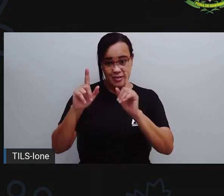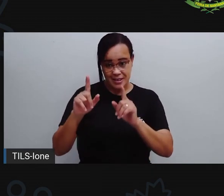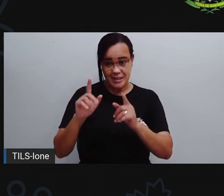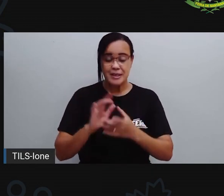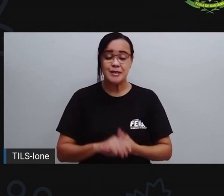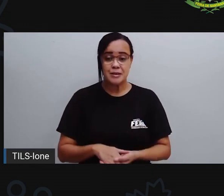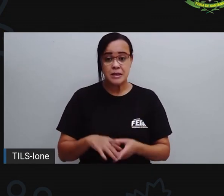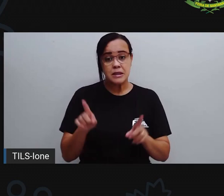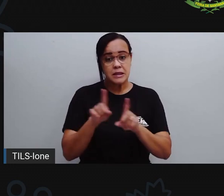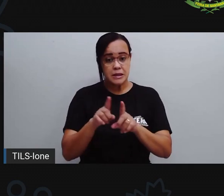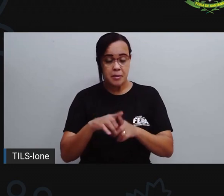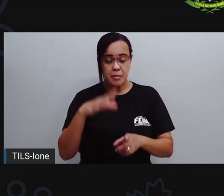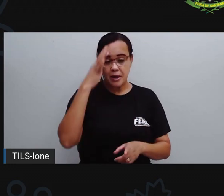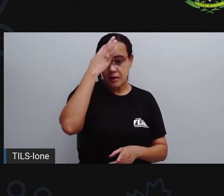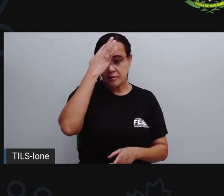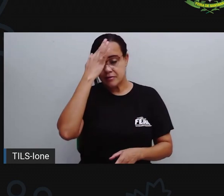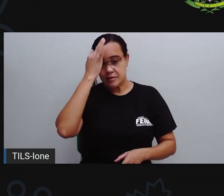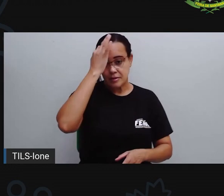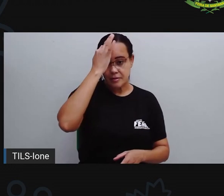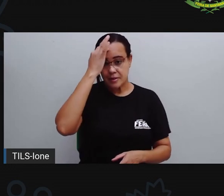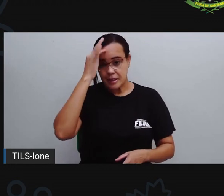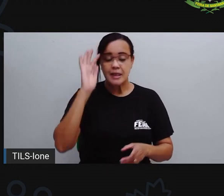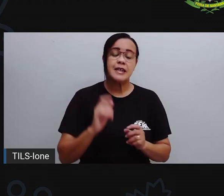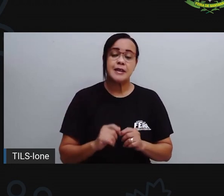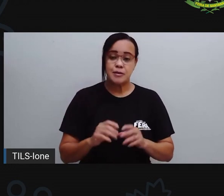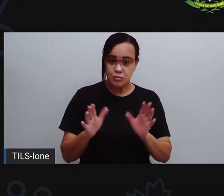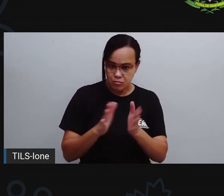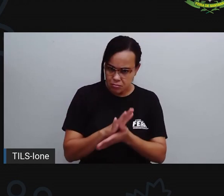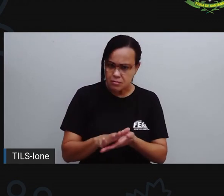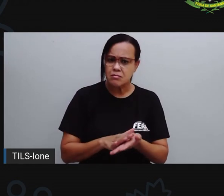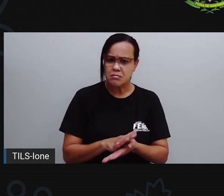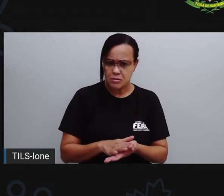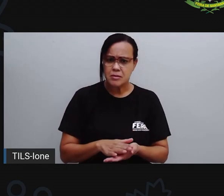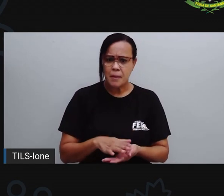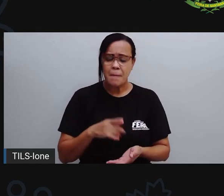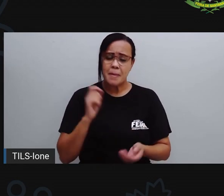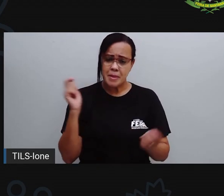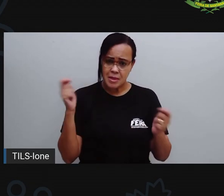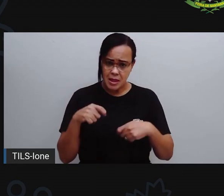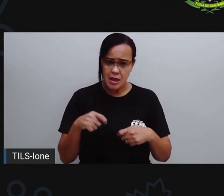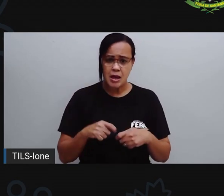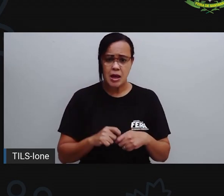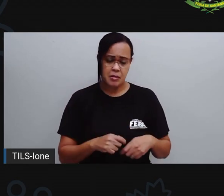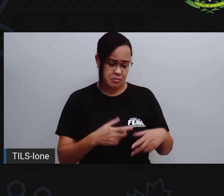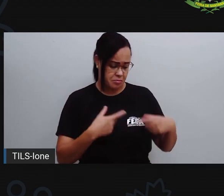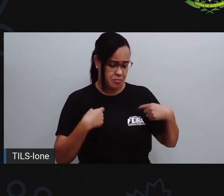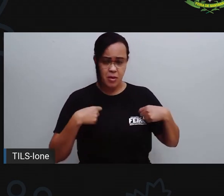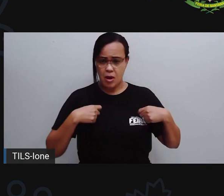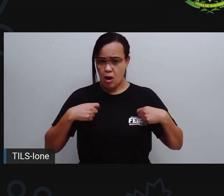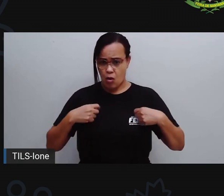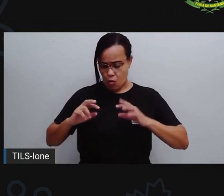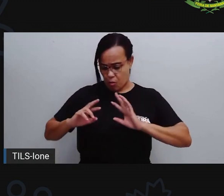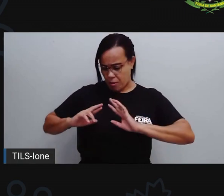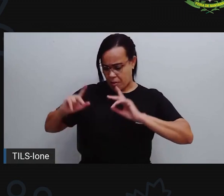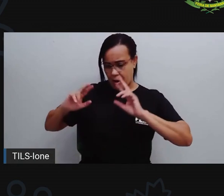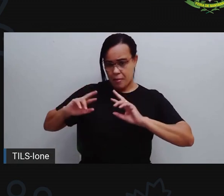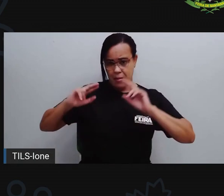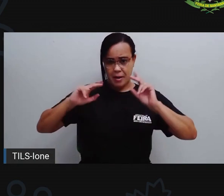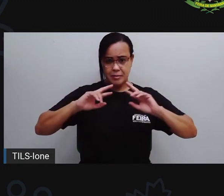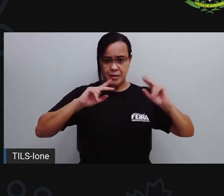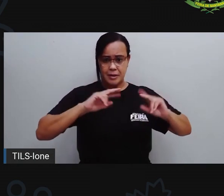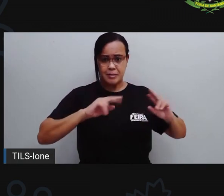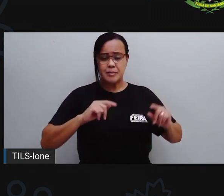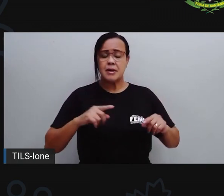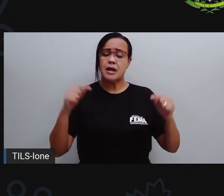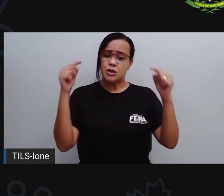fazem babadinho nas roupas, né? Ou então fazem amarrações diferentes nas roupas. Isso tudo é